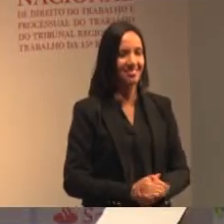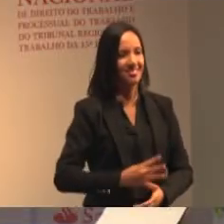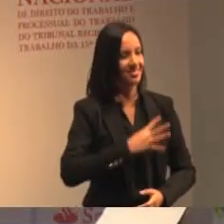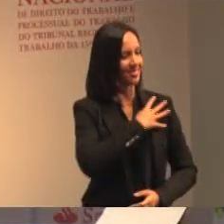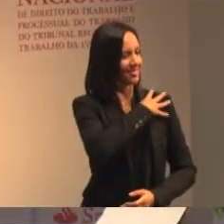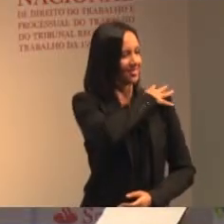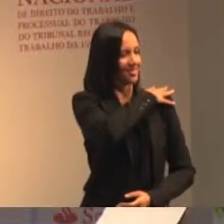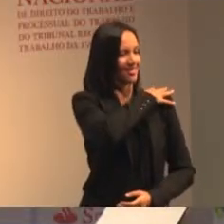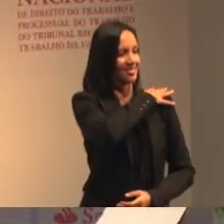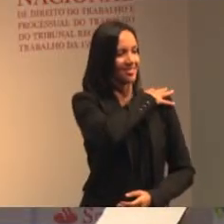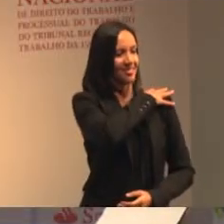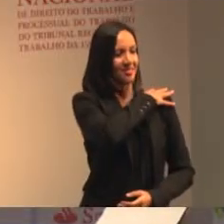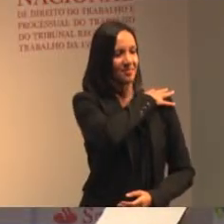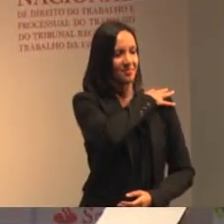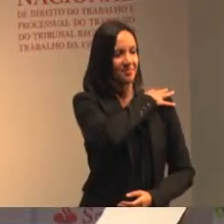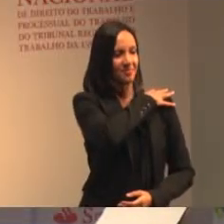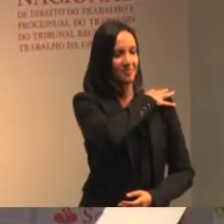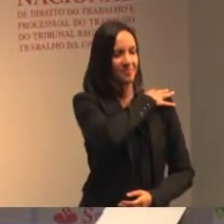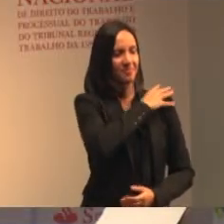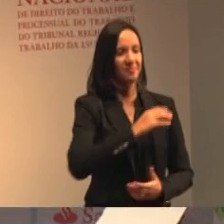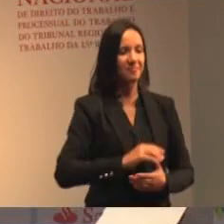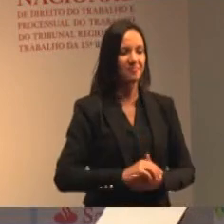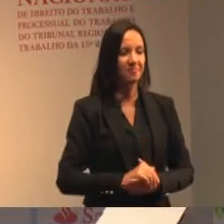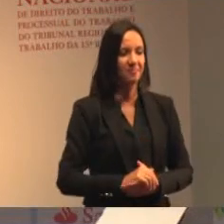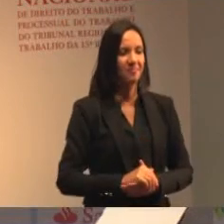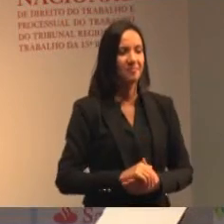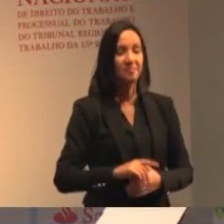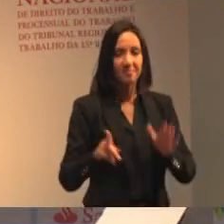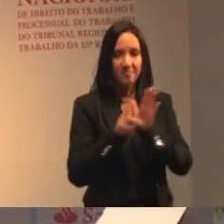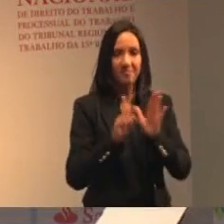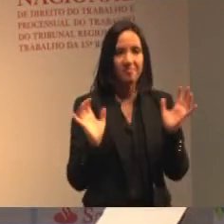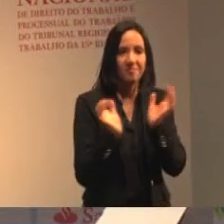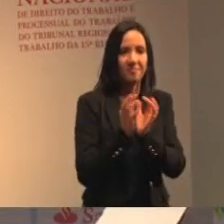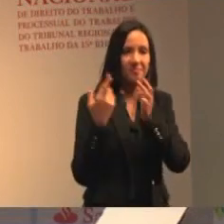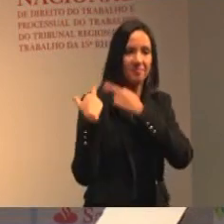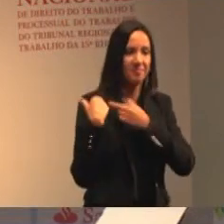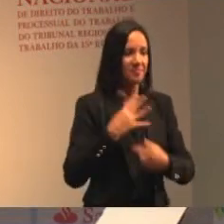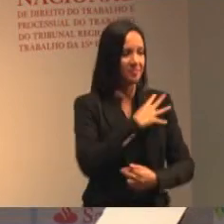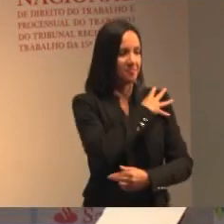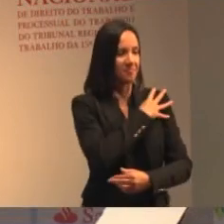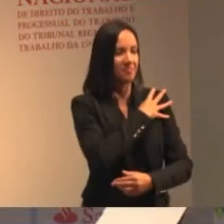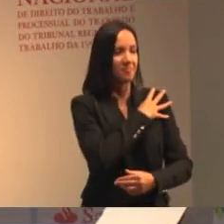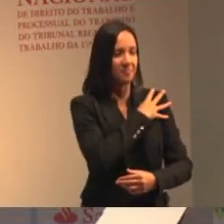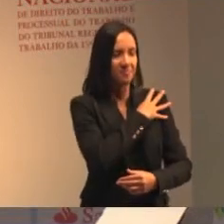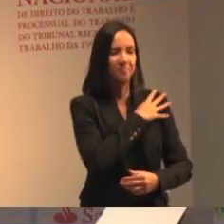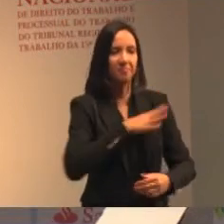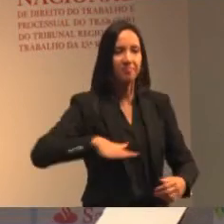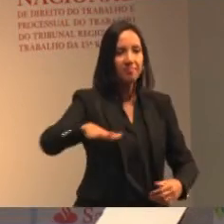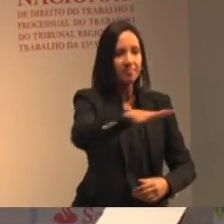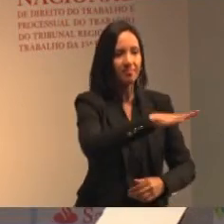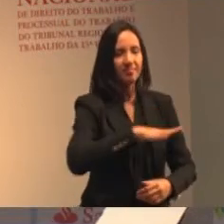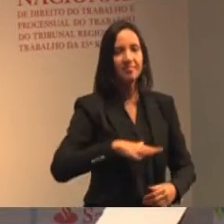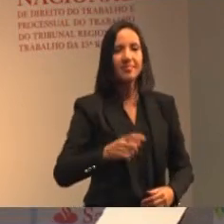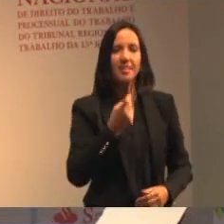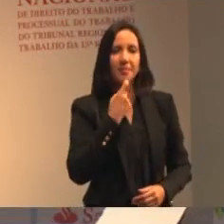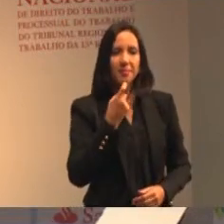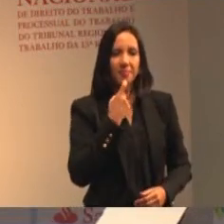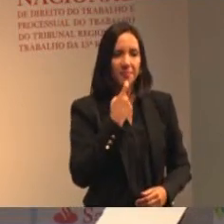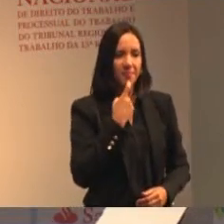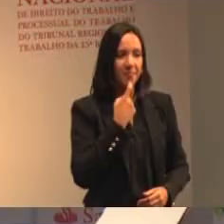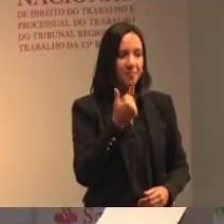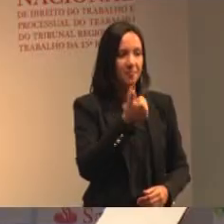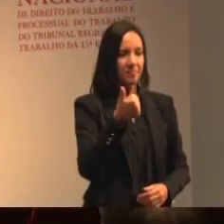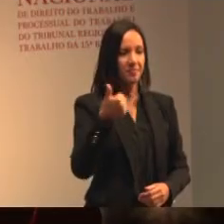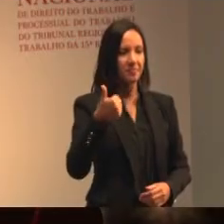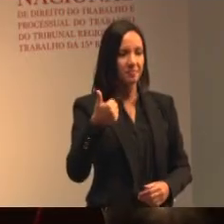Arma da Infantaria, Cláudio Boaventura Martins, comandante da Base Administrativa da Guarnição de Campinas, da 11ª Brigada de